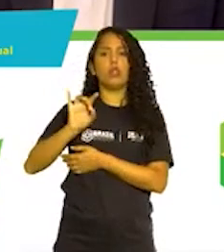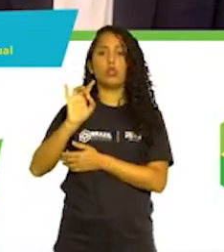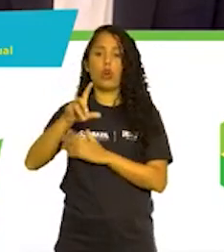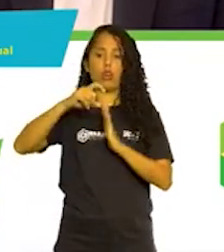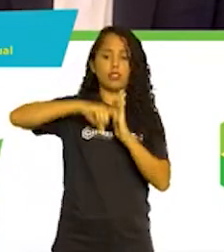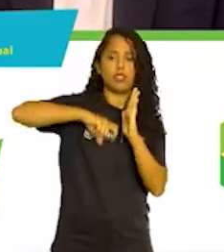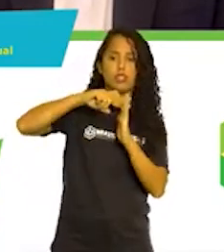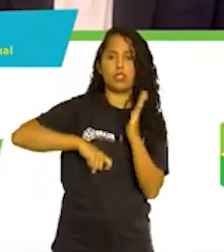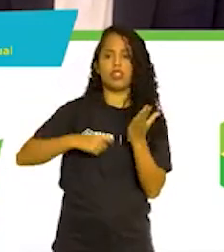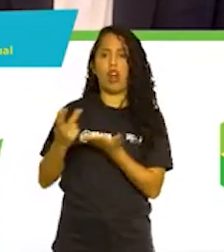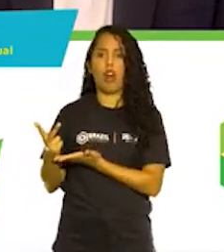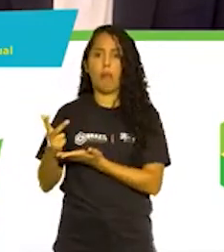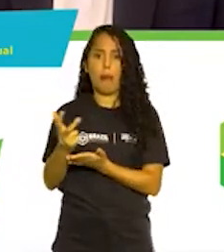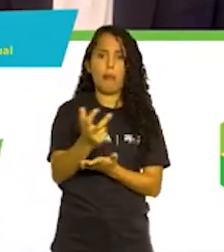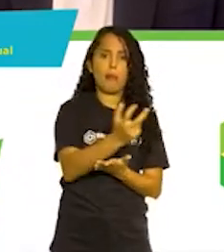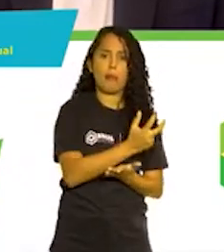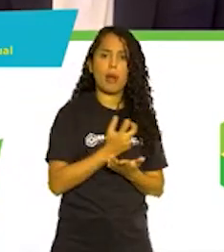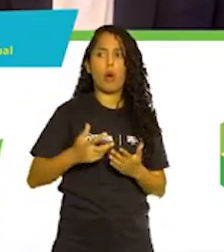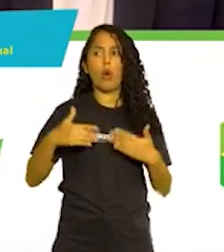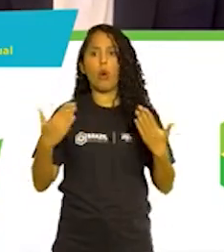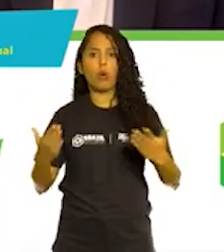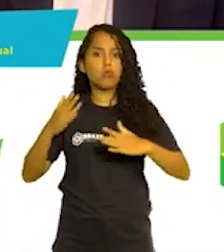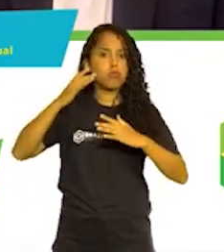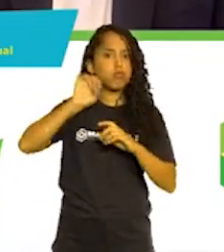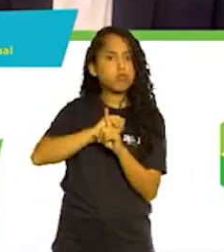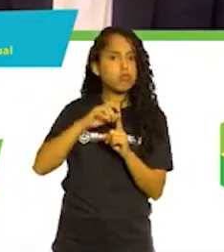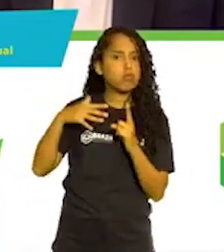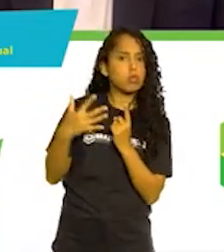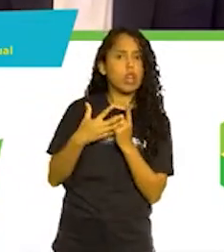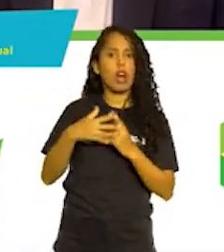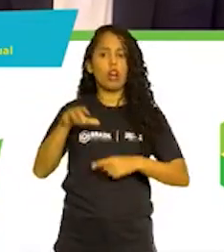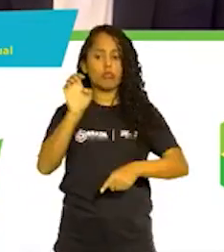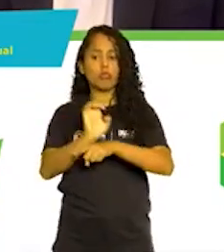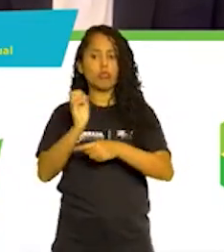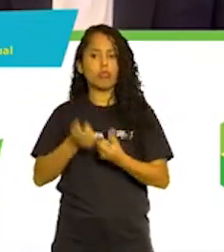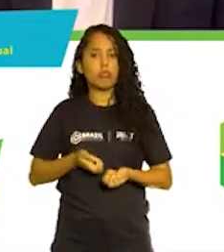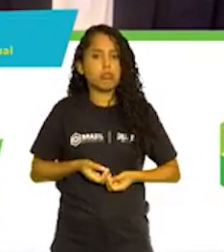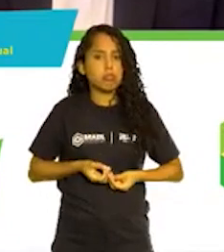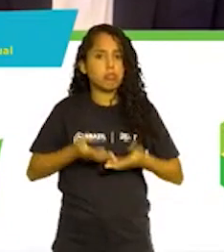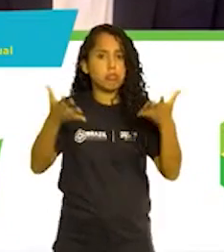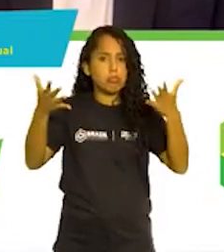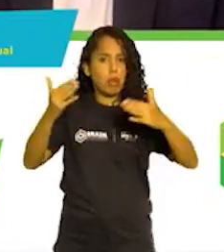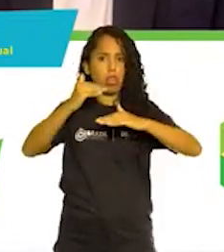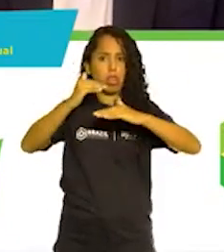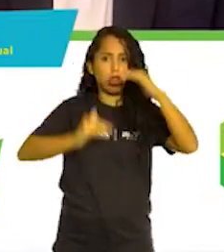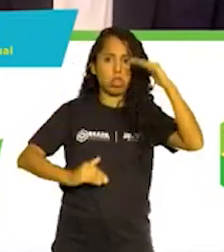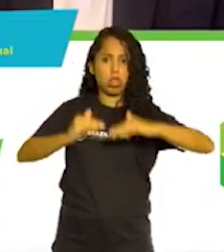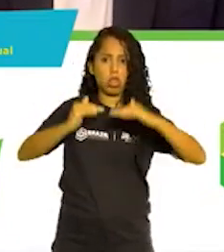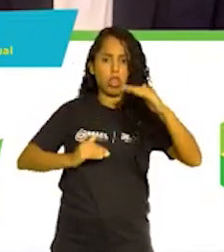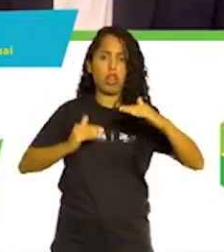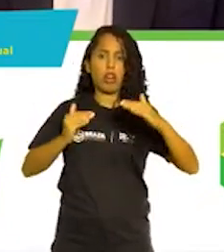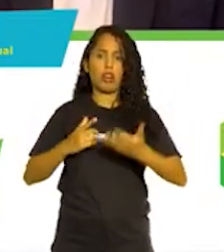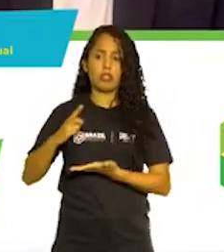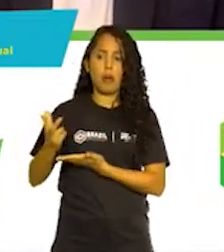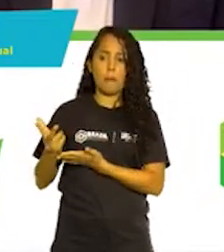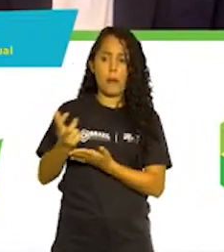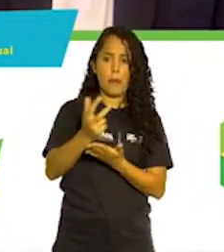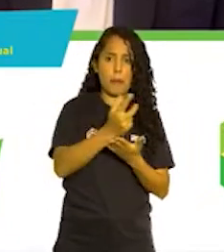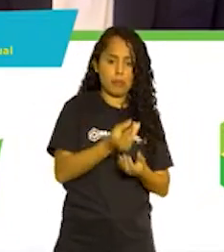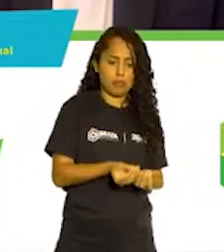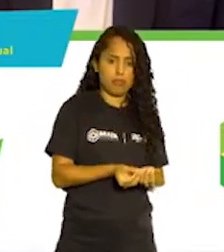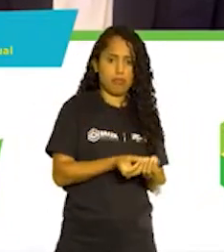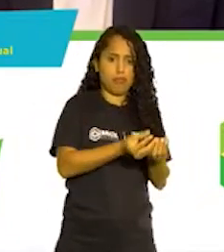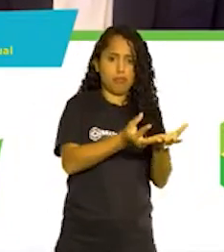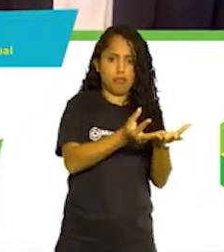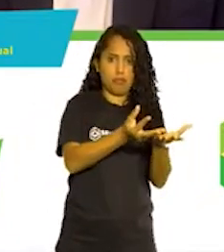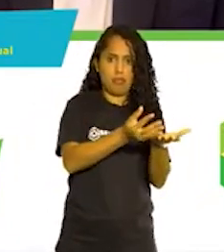ou punitiva. Então, olha, a sociedade... O Estado distribui de forma muito desigual os recursos públicos que arrecada. Isso é outra questão que